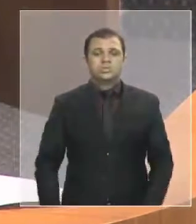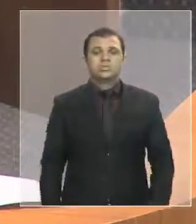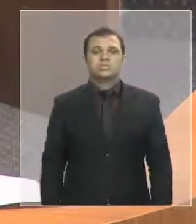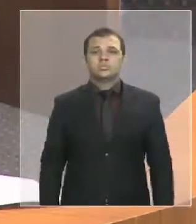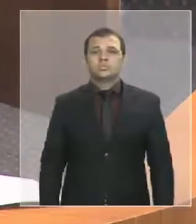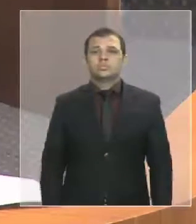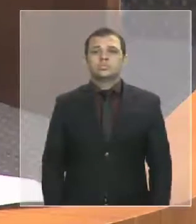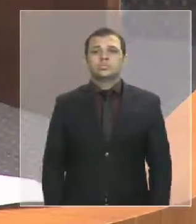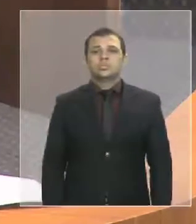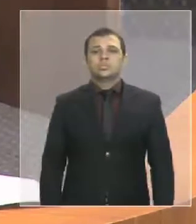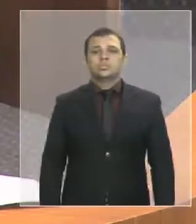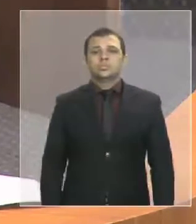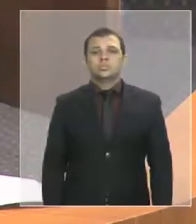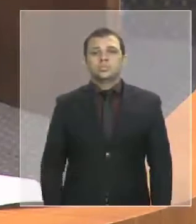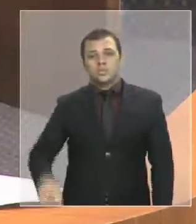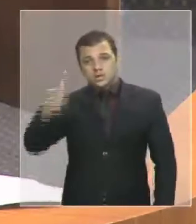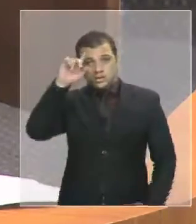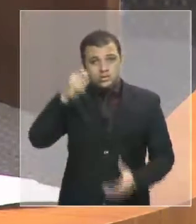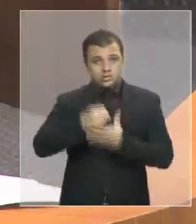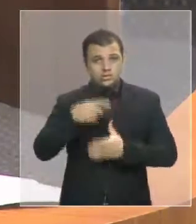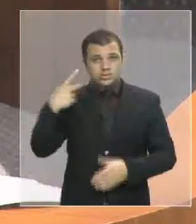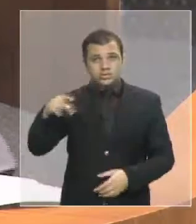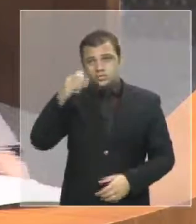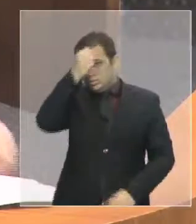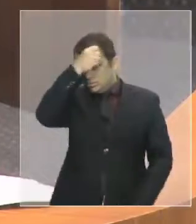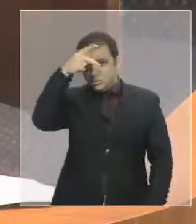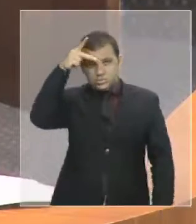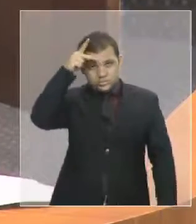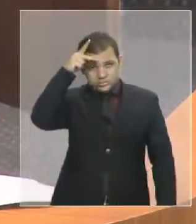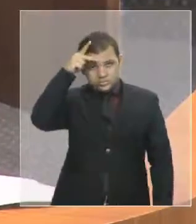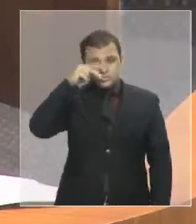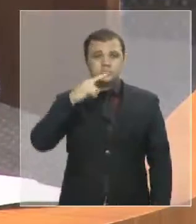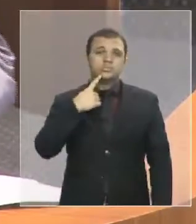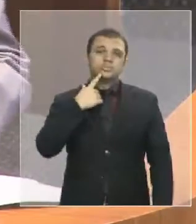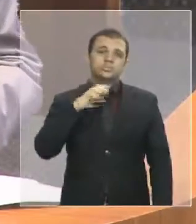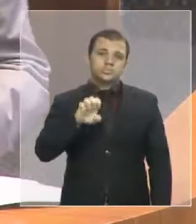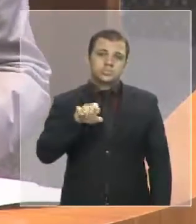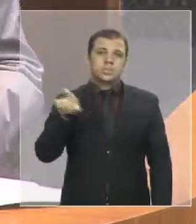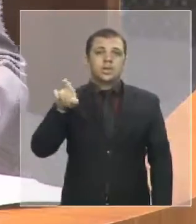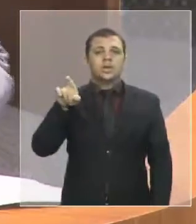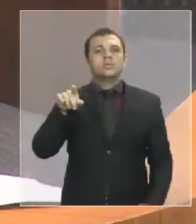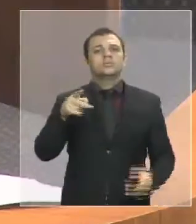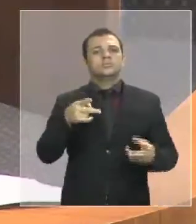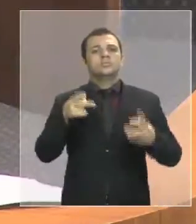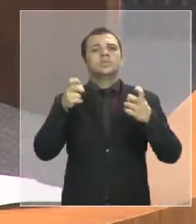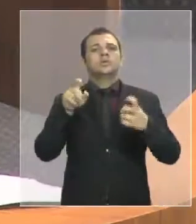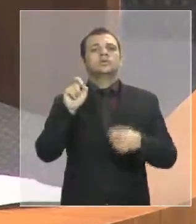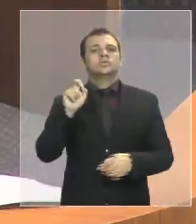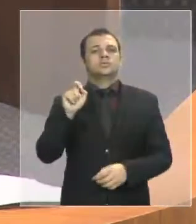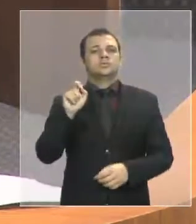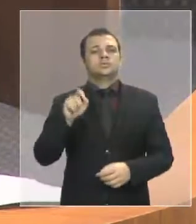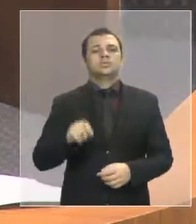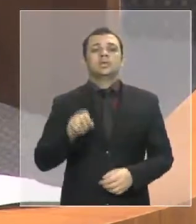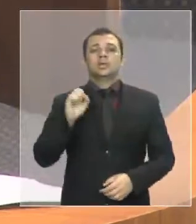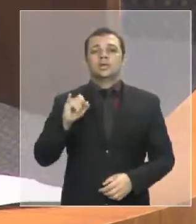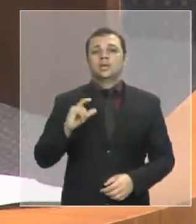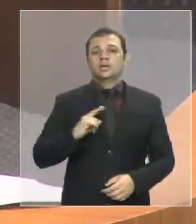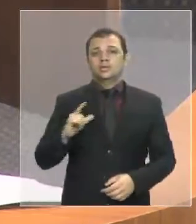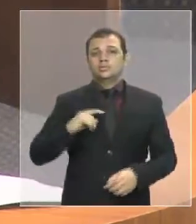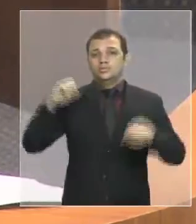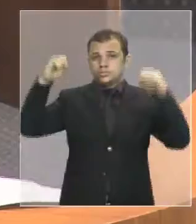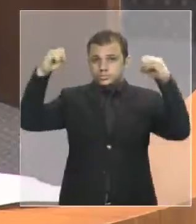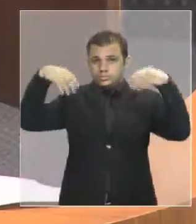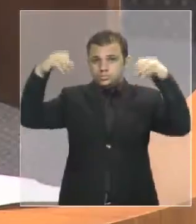por determinação do prefeito edvaldo que vê na no serviço de iluminação